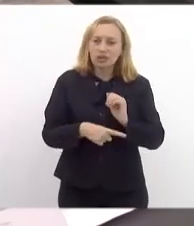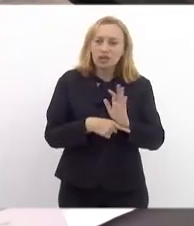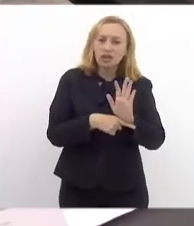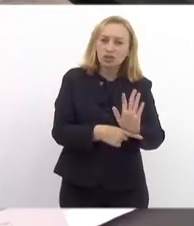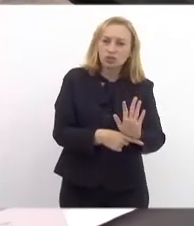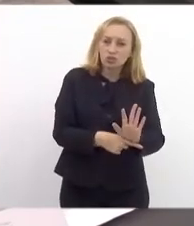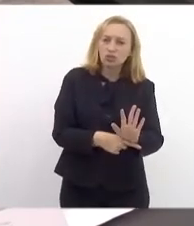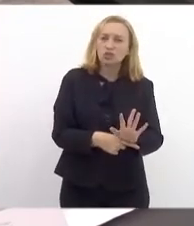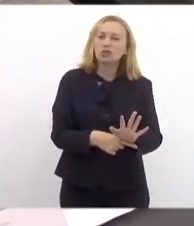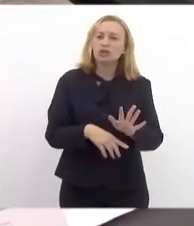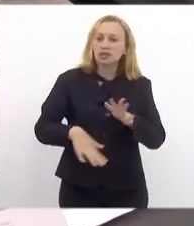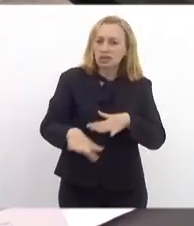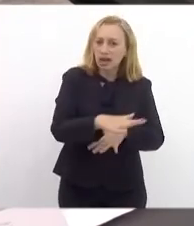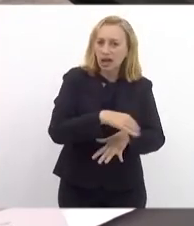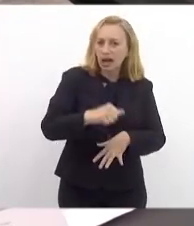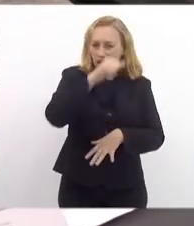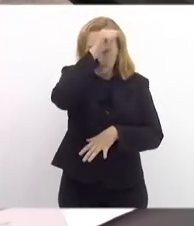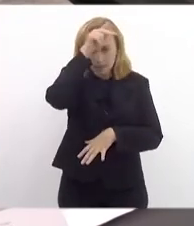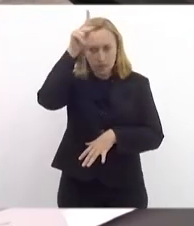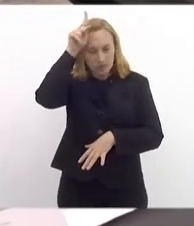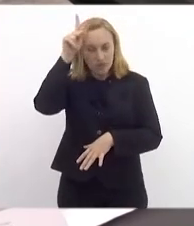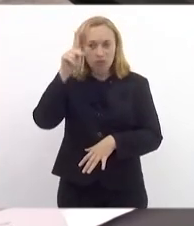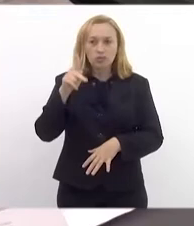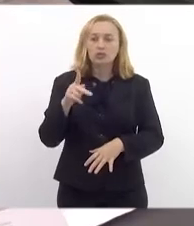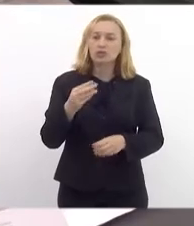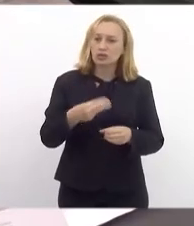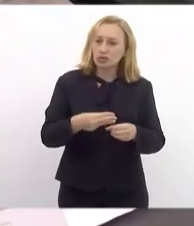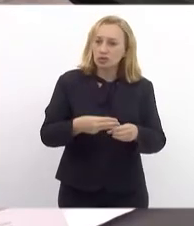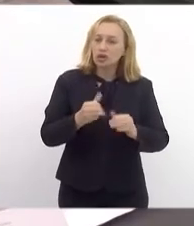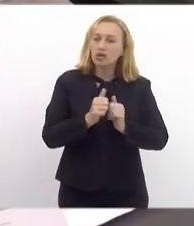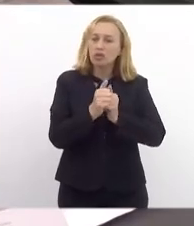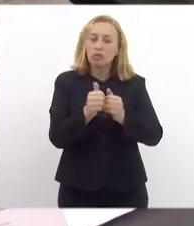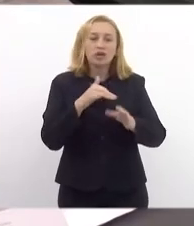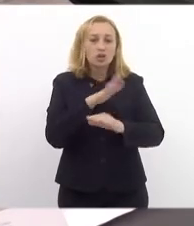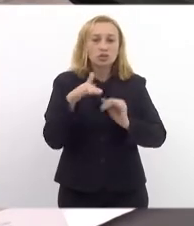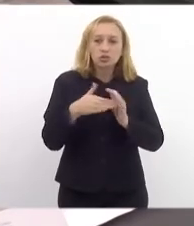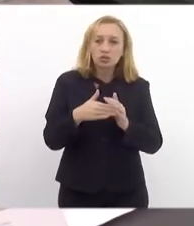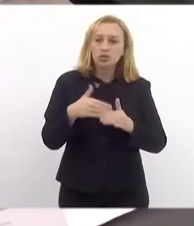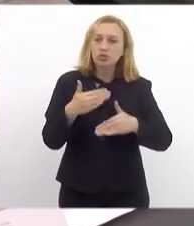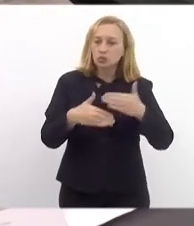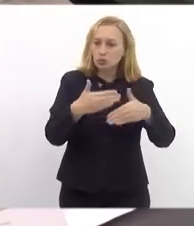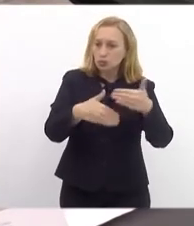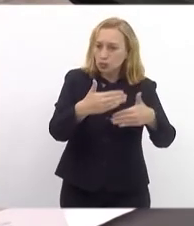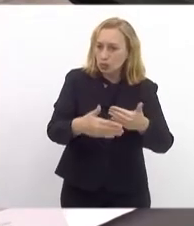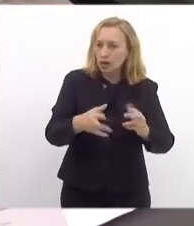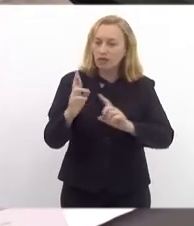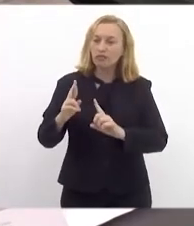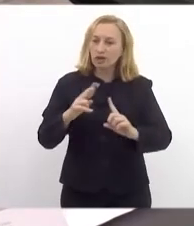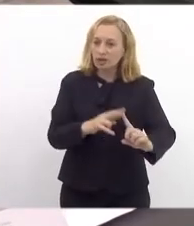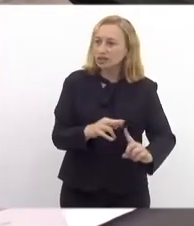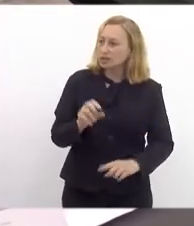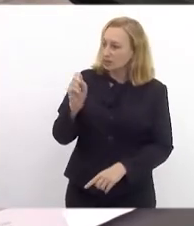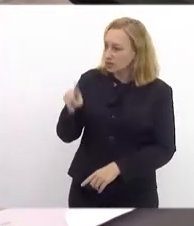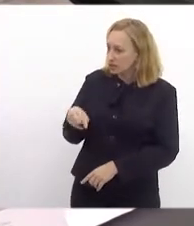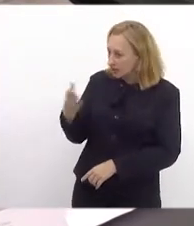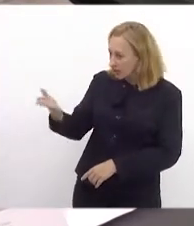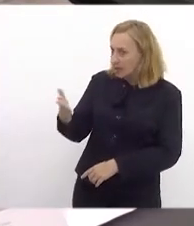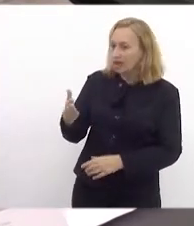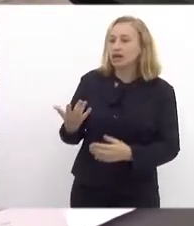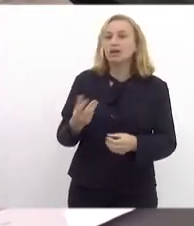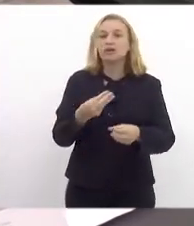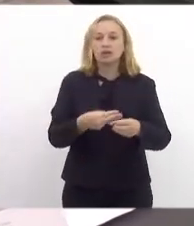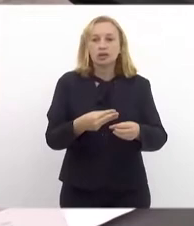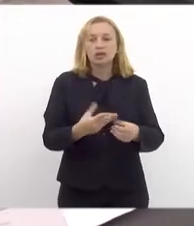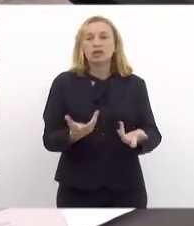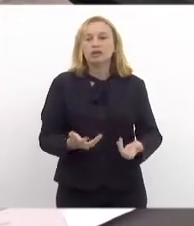gestão municipal Há muitos municipais acompanhei todas revolução a referência que você é na gestão Municipal